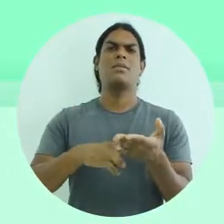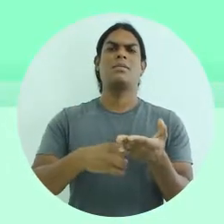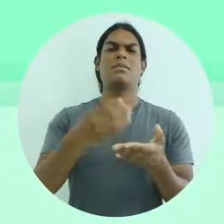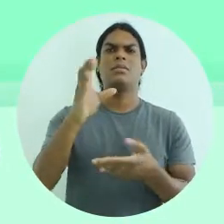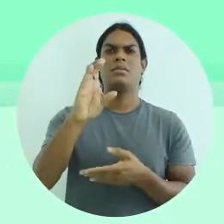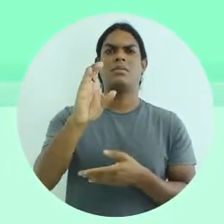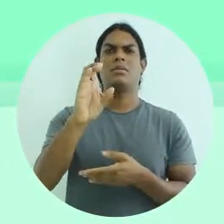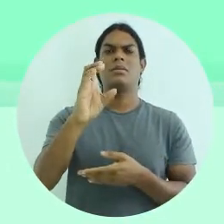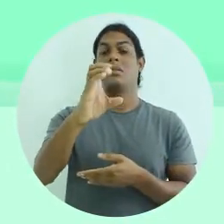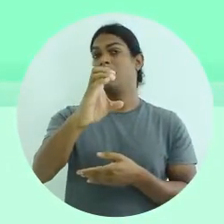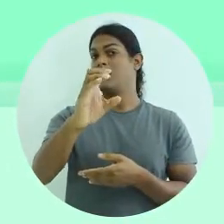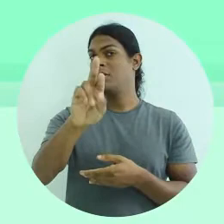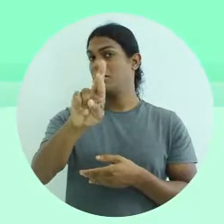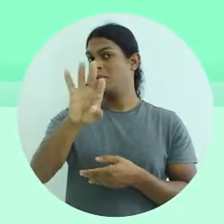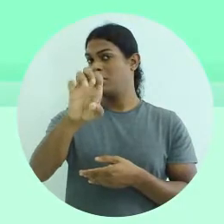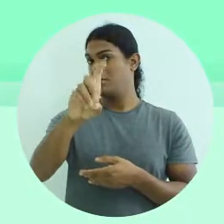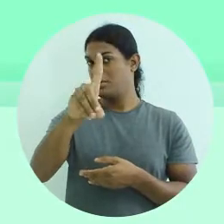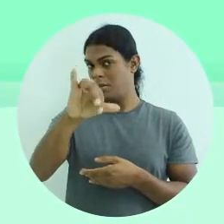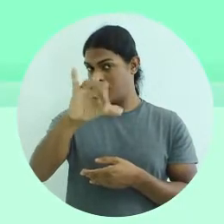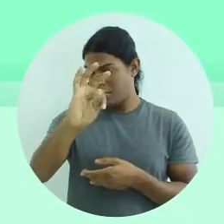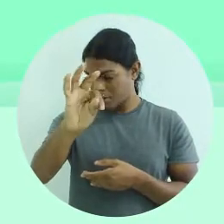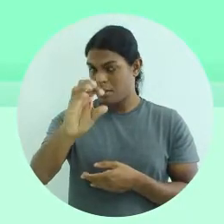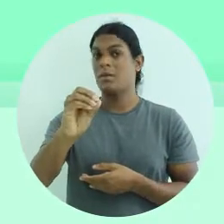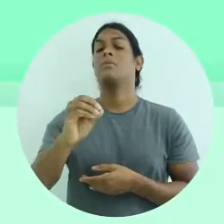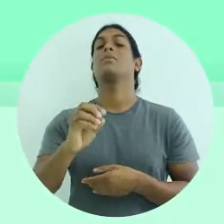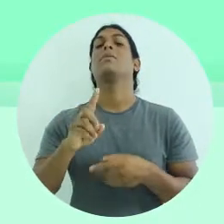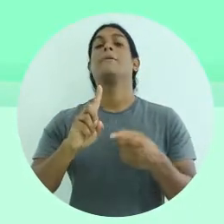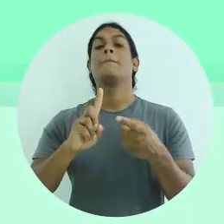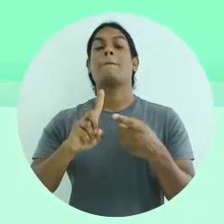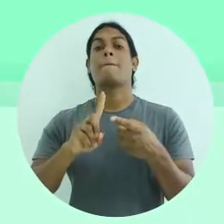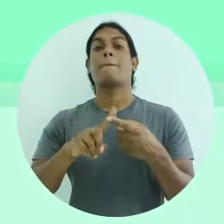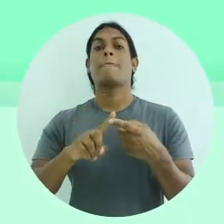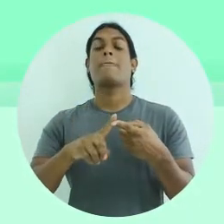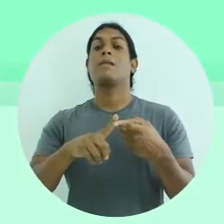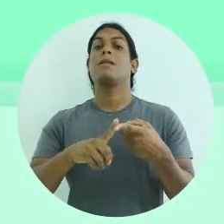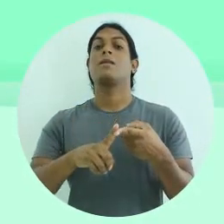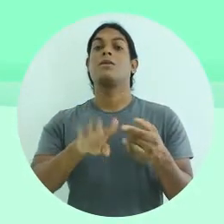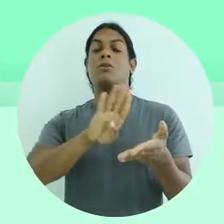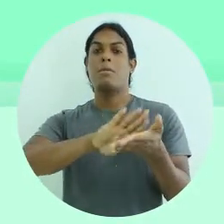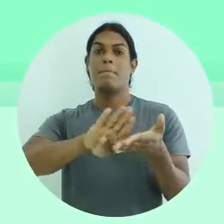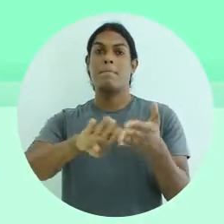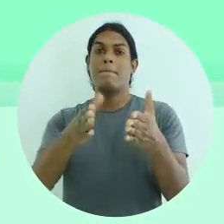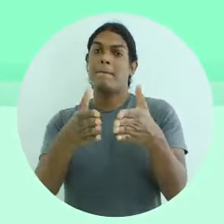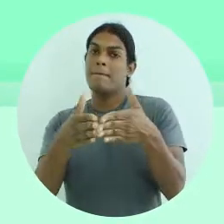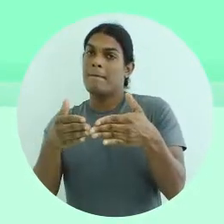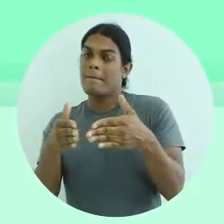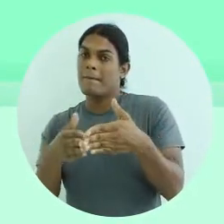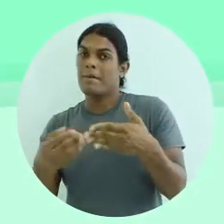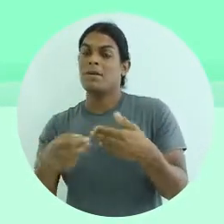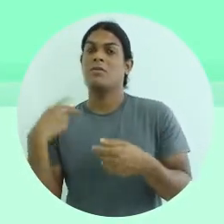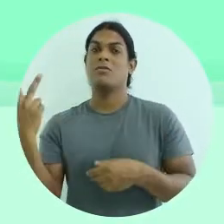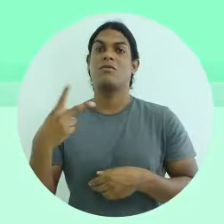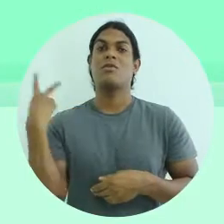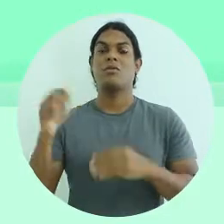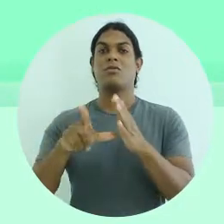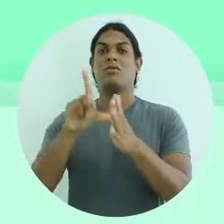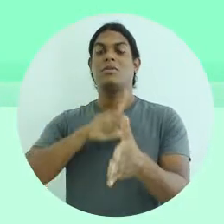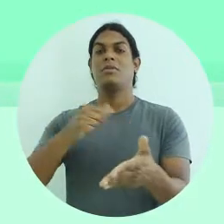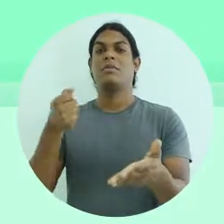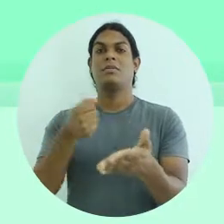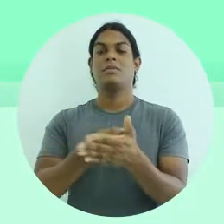5. Então a empresa pede a antecipação desse processo e ela pode pagar posteriormente, isso aí no máximo no prazo